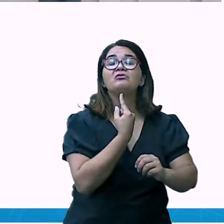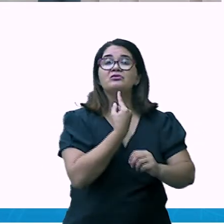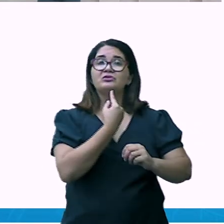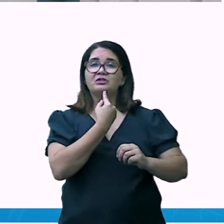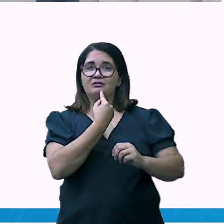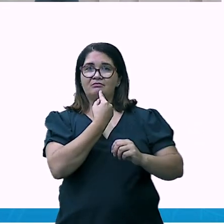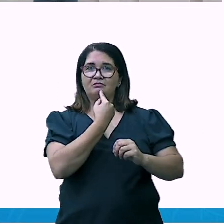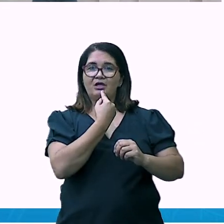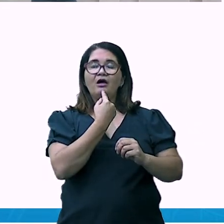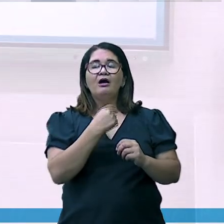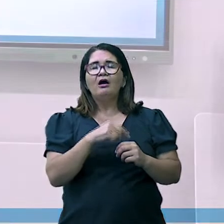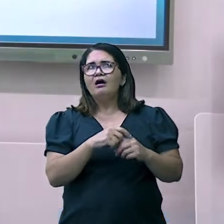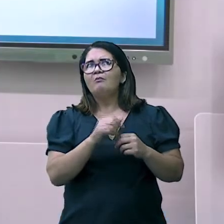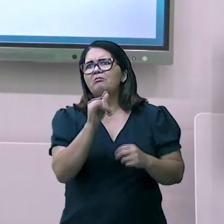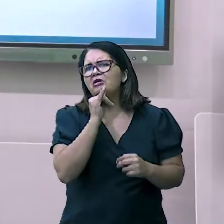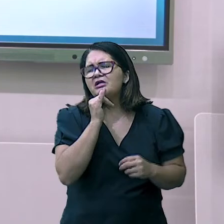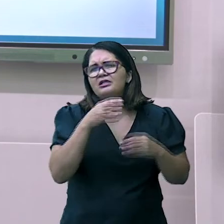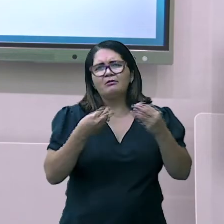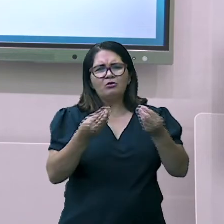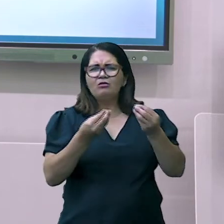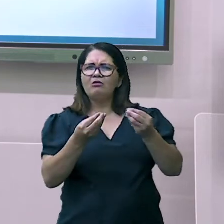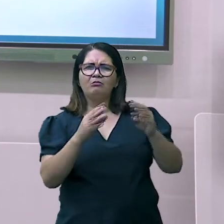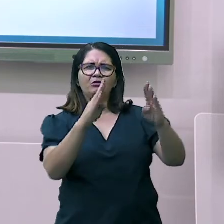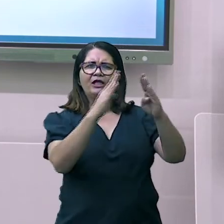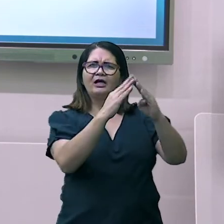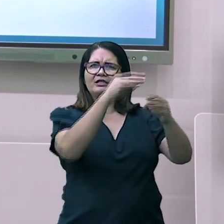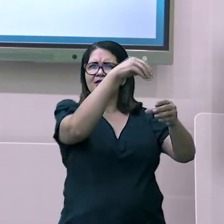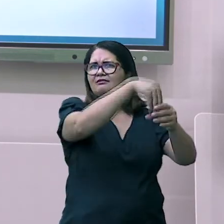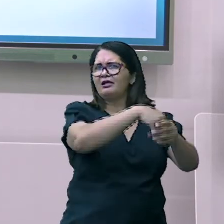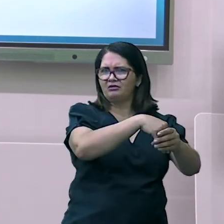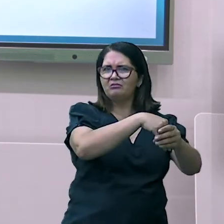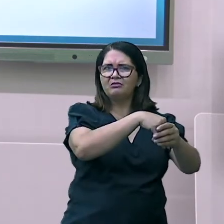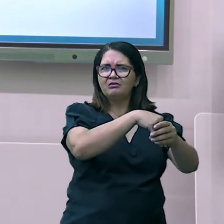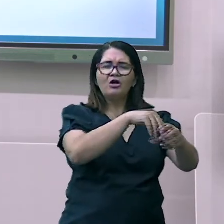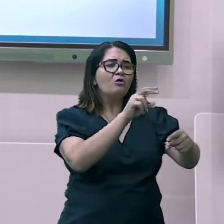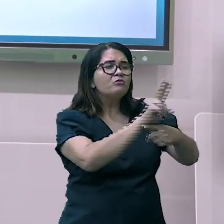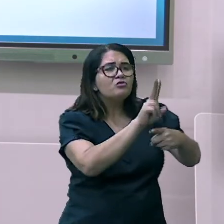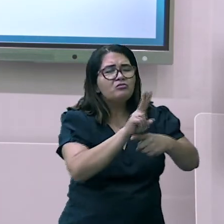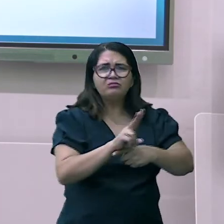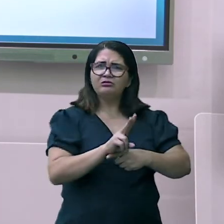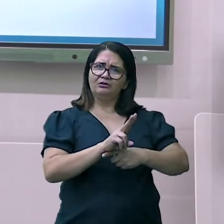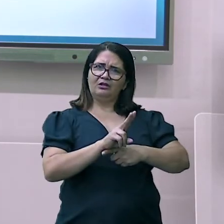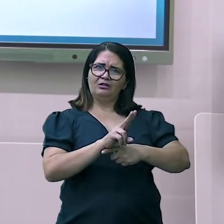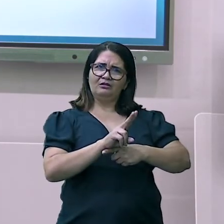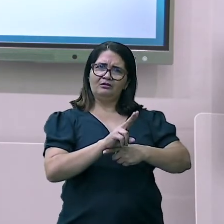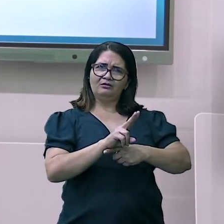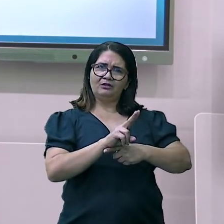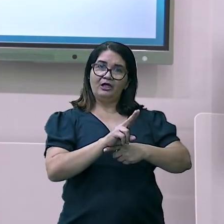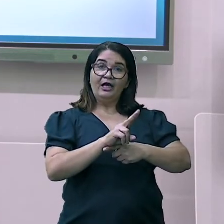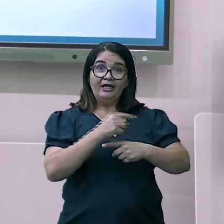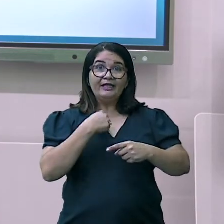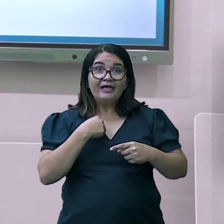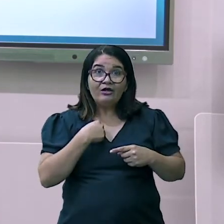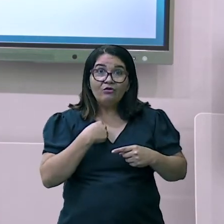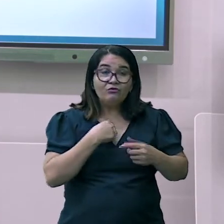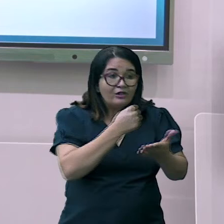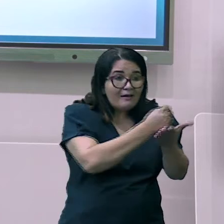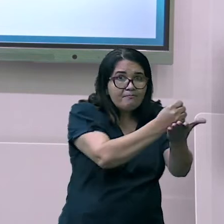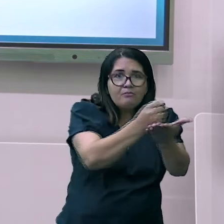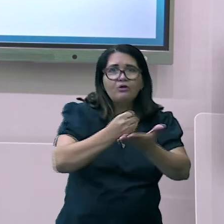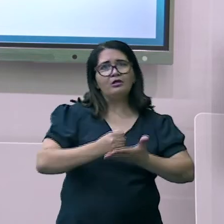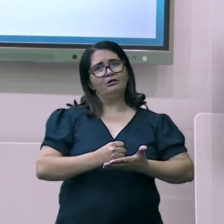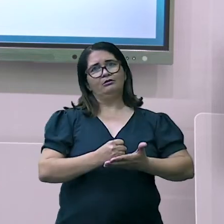podemos fazer dentro da nossa casa para preservação do meio ambiente. Uma das coisas mais importantes é a separação